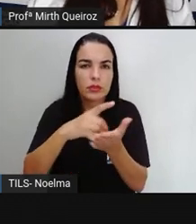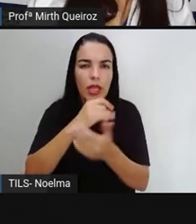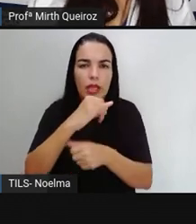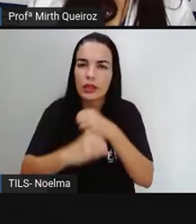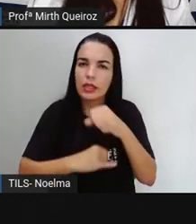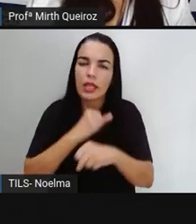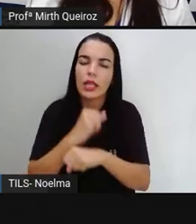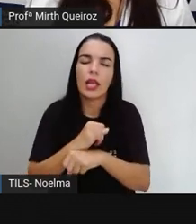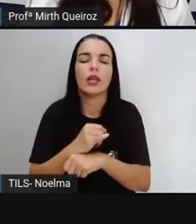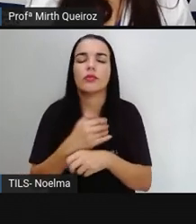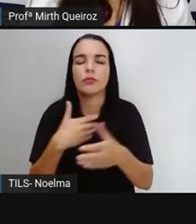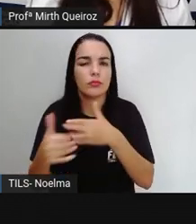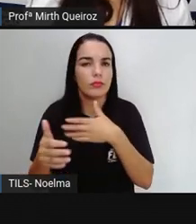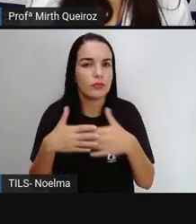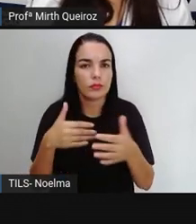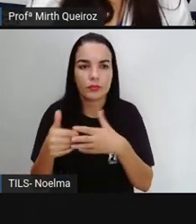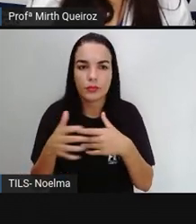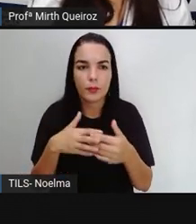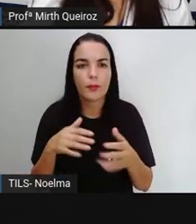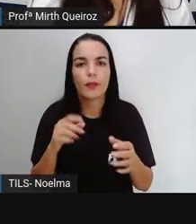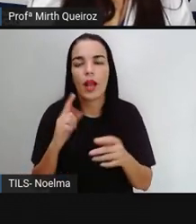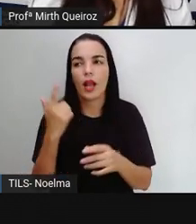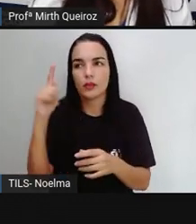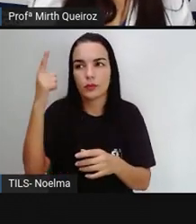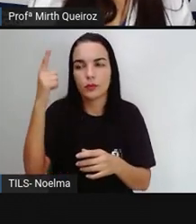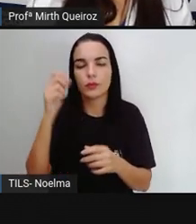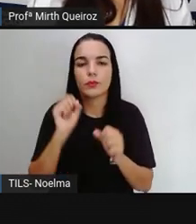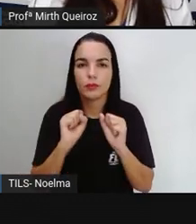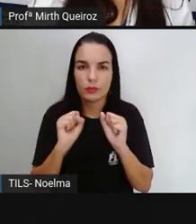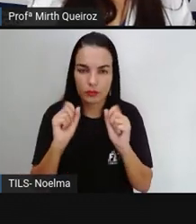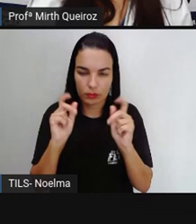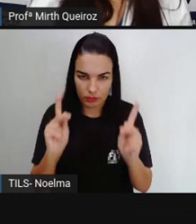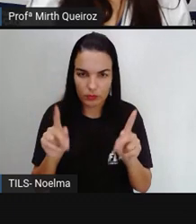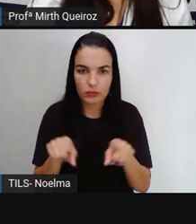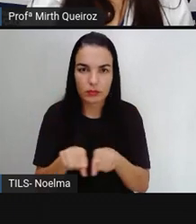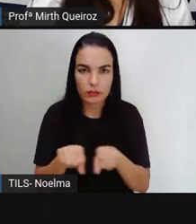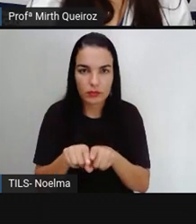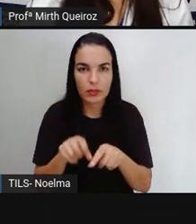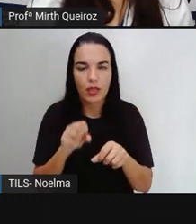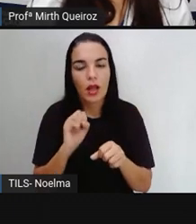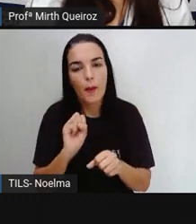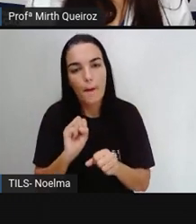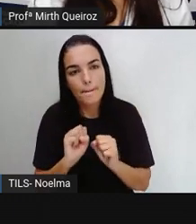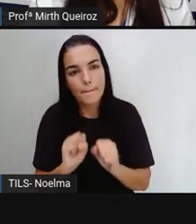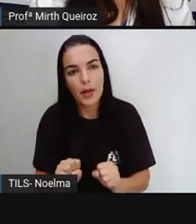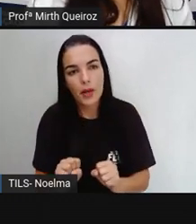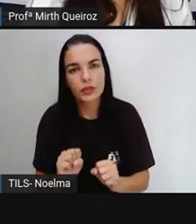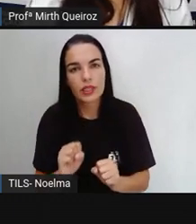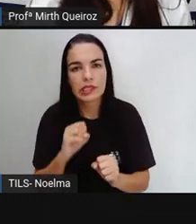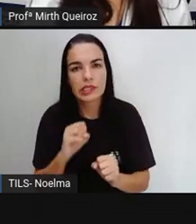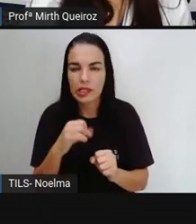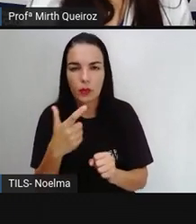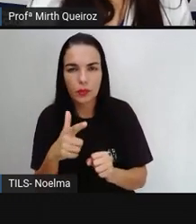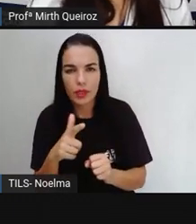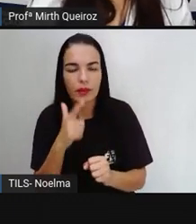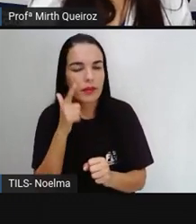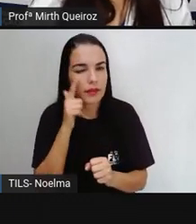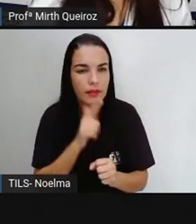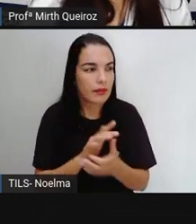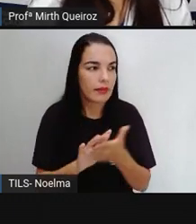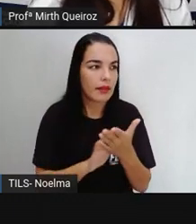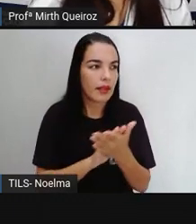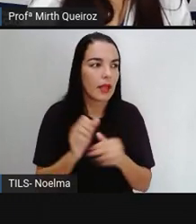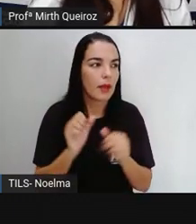da internet, pode ser através de um adulto, ou caso vocês não tenham acesso a nenhum desses meios, vocês